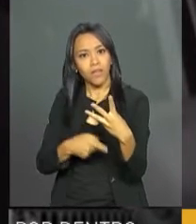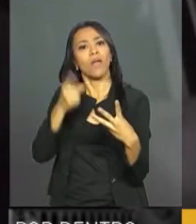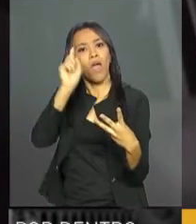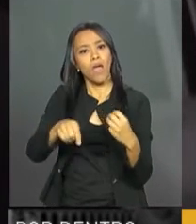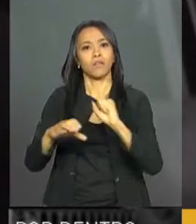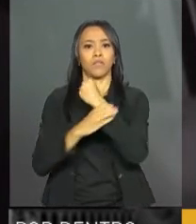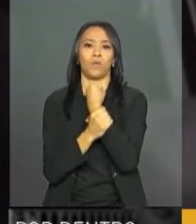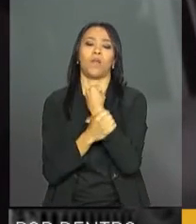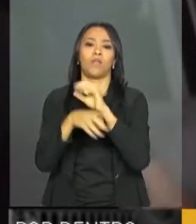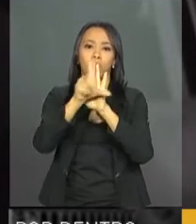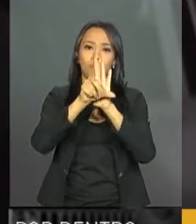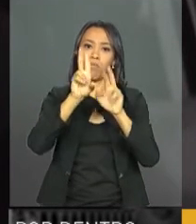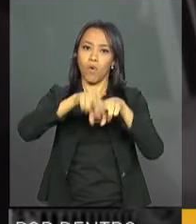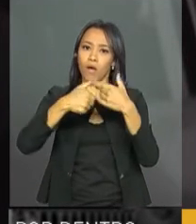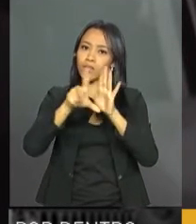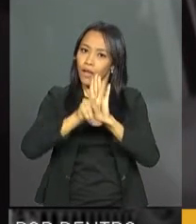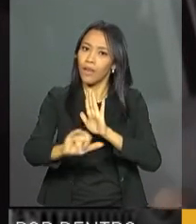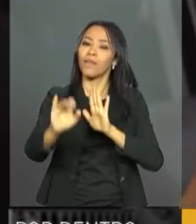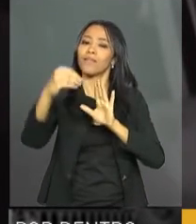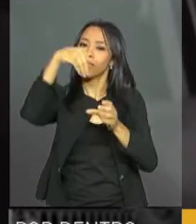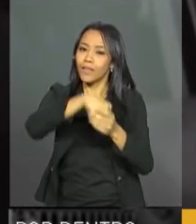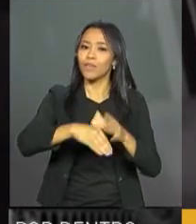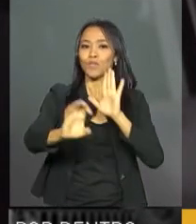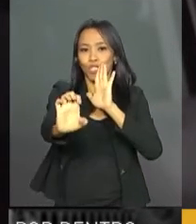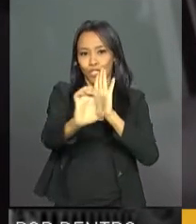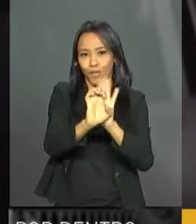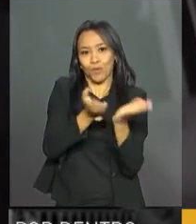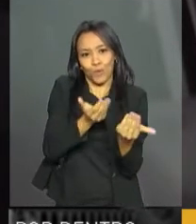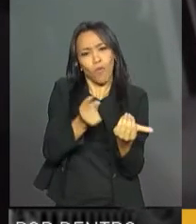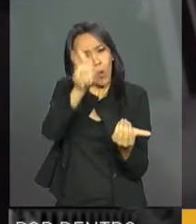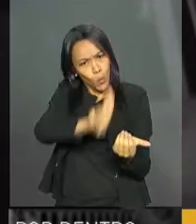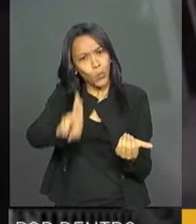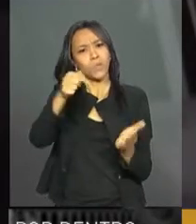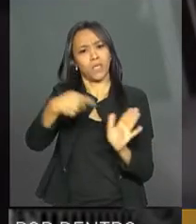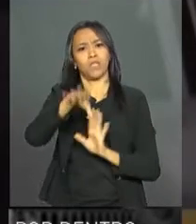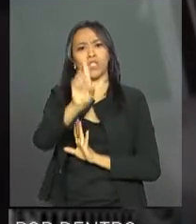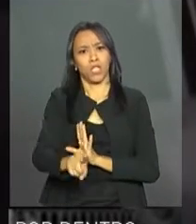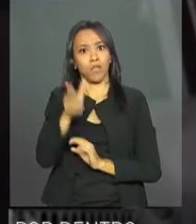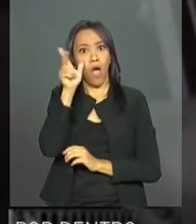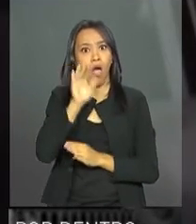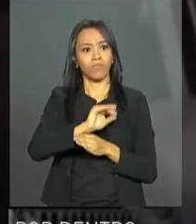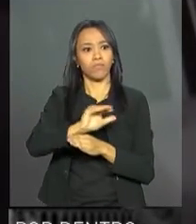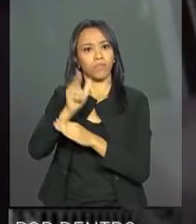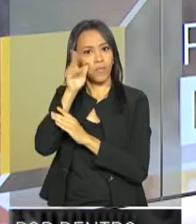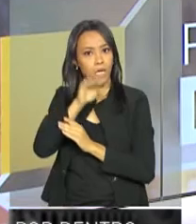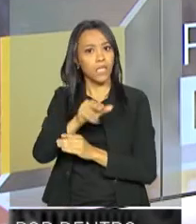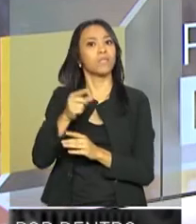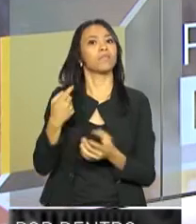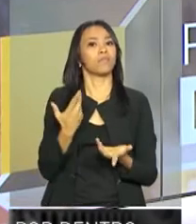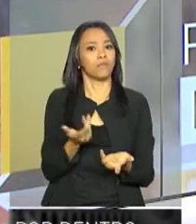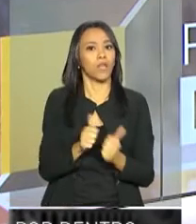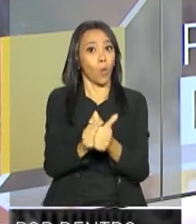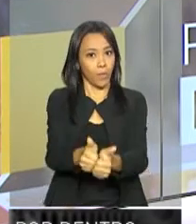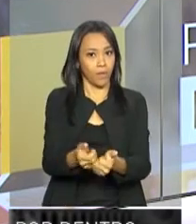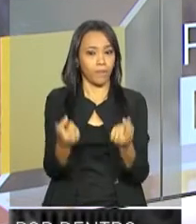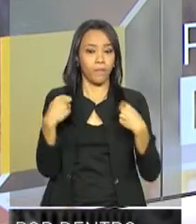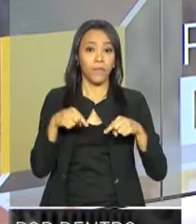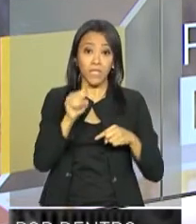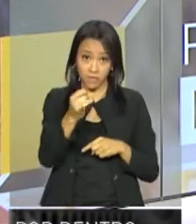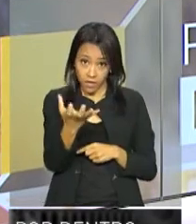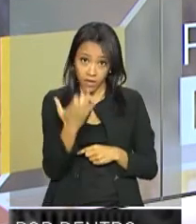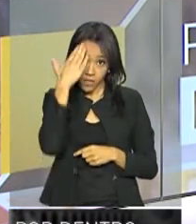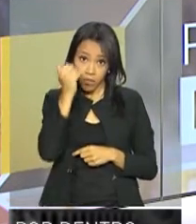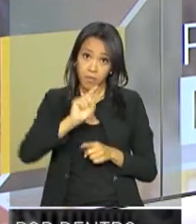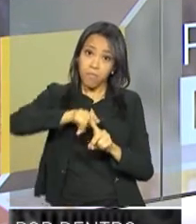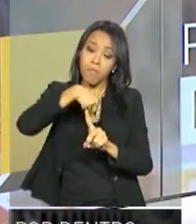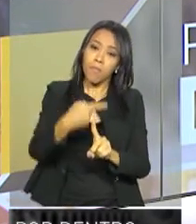garantidos por lei através do Estatuto da Juventude. Faça uso desse direito, fiscalize e acompanhe. E se você quer saber